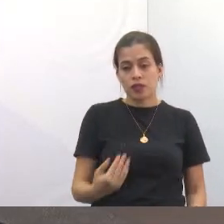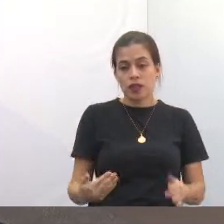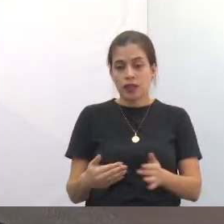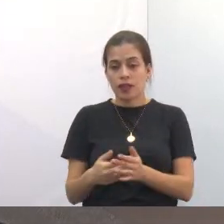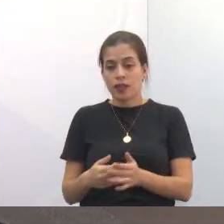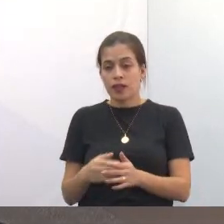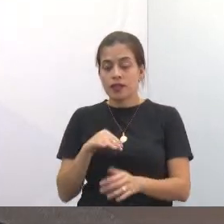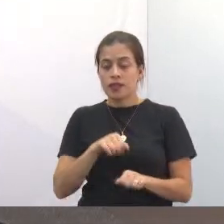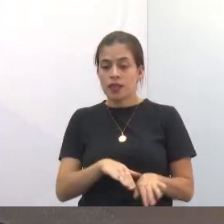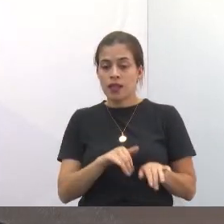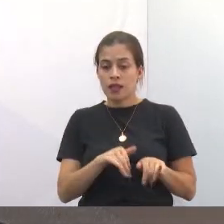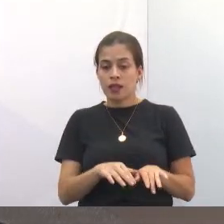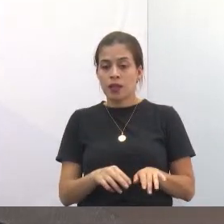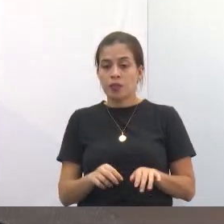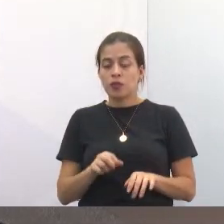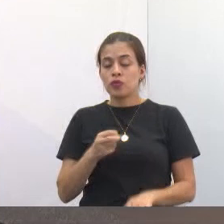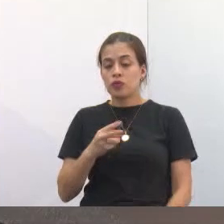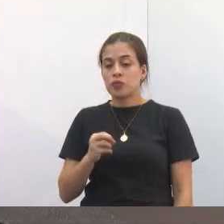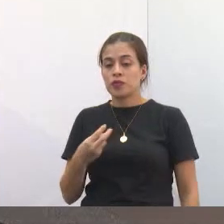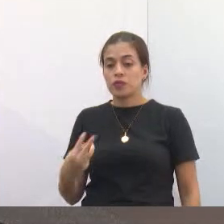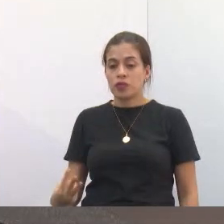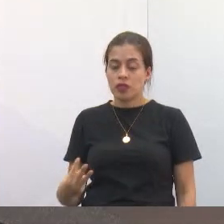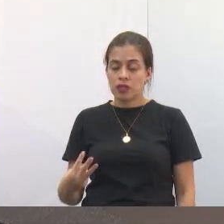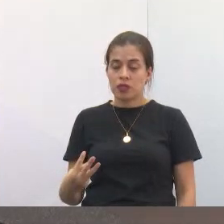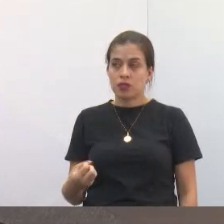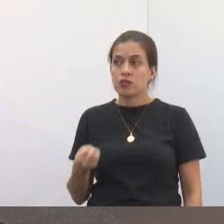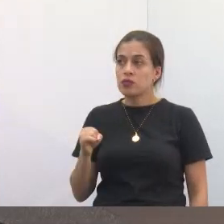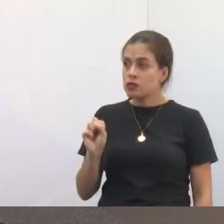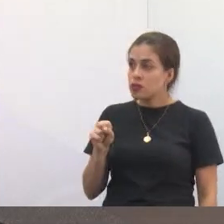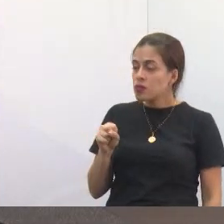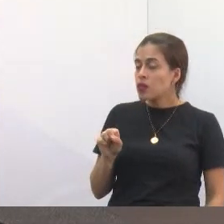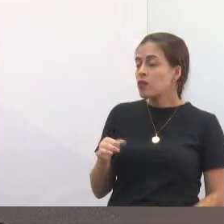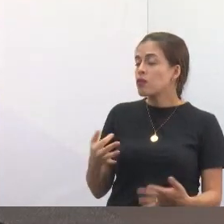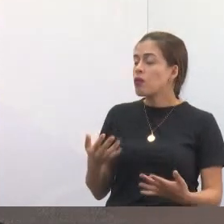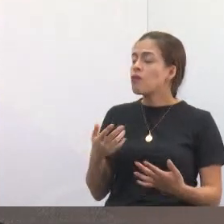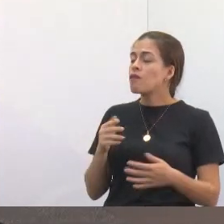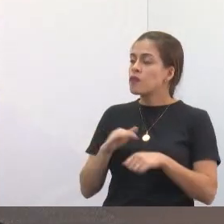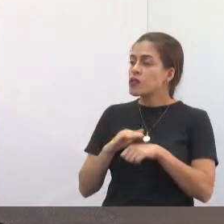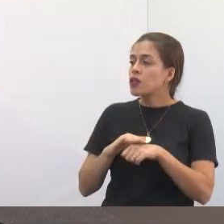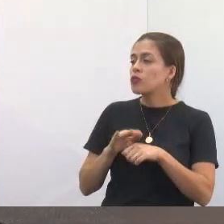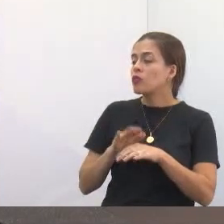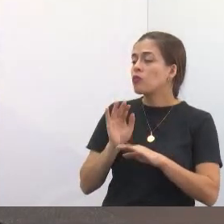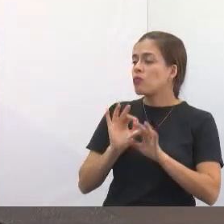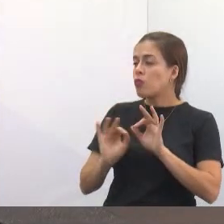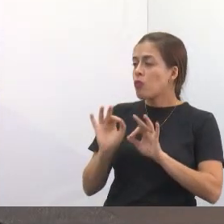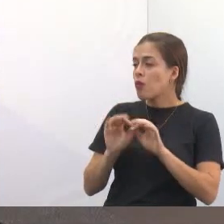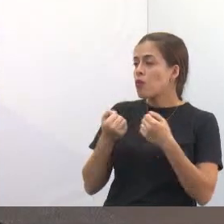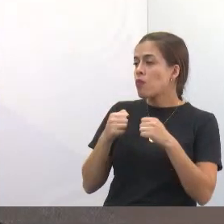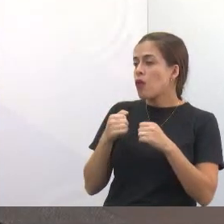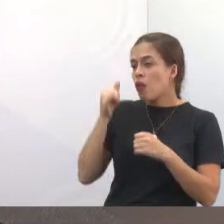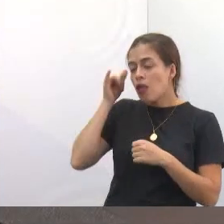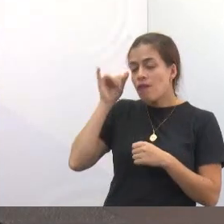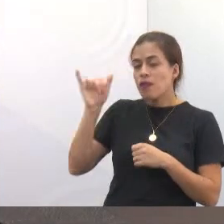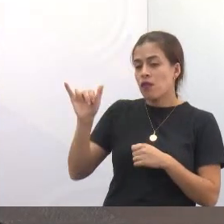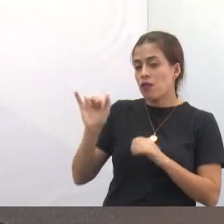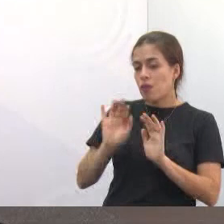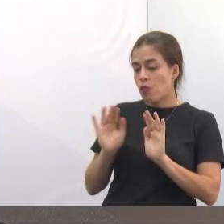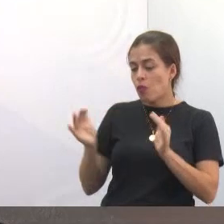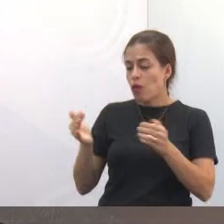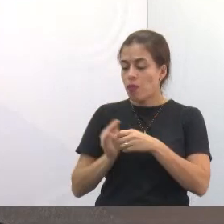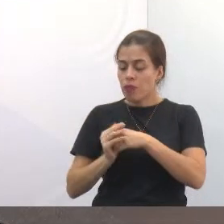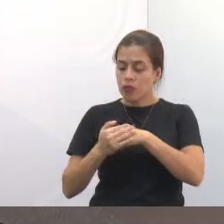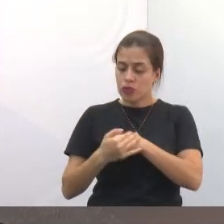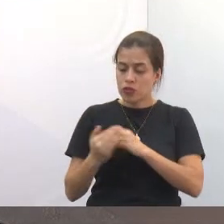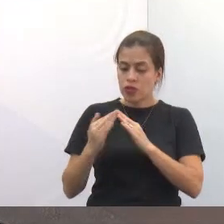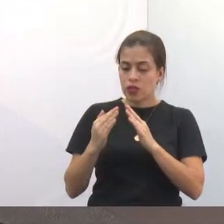positivo, foram executadas as medidas necessárias para a proteção de imóveis citados. Favor detalhar